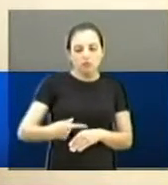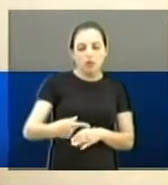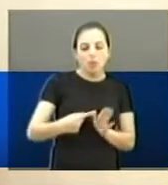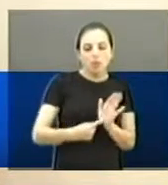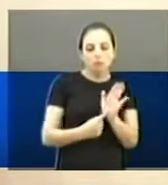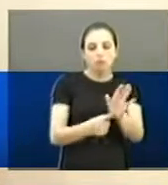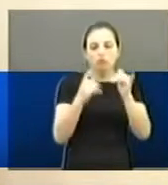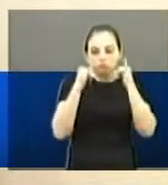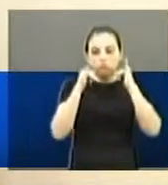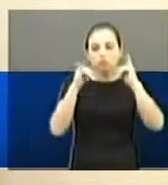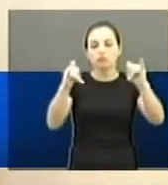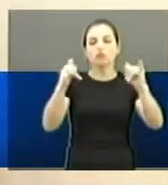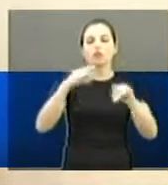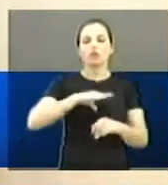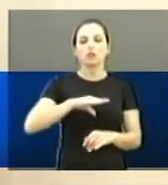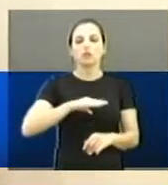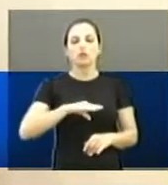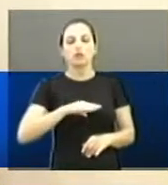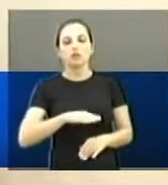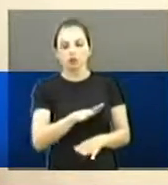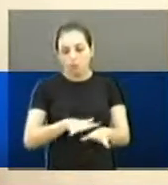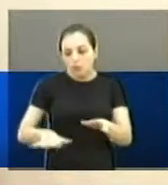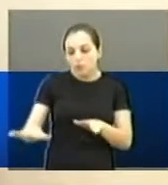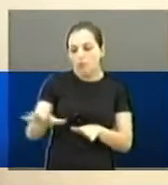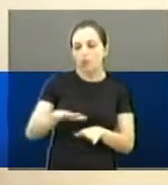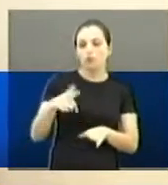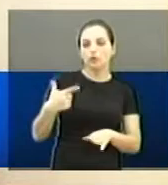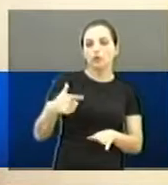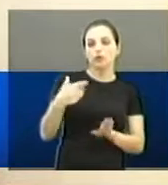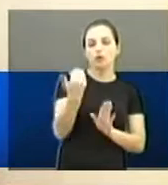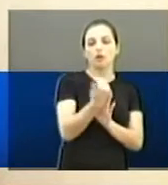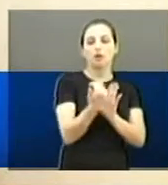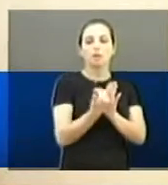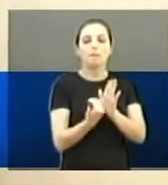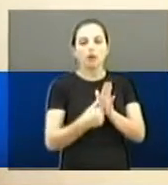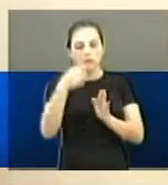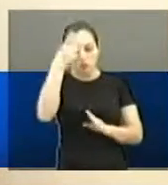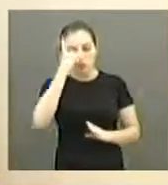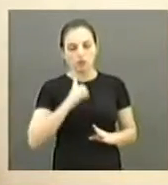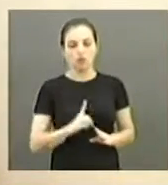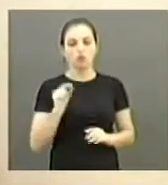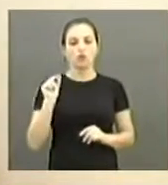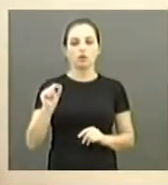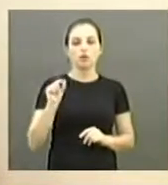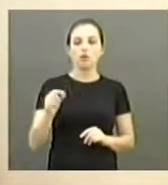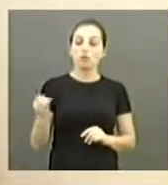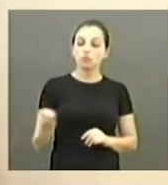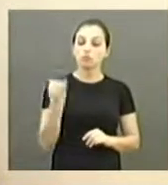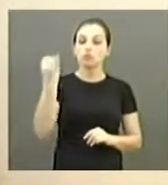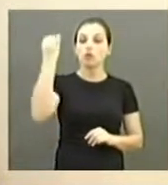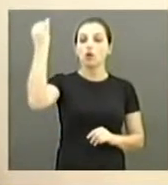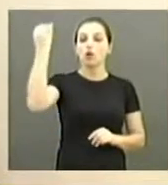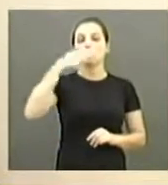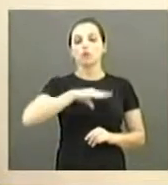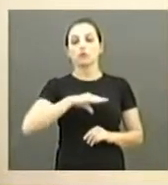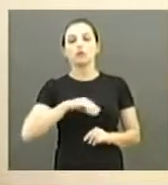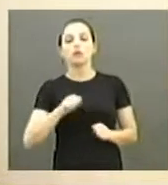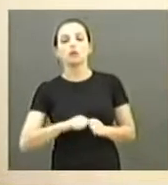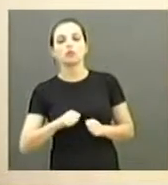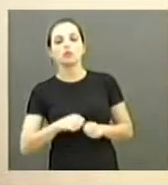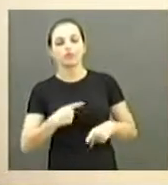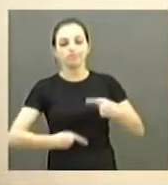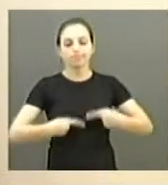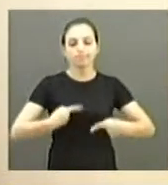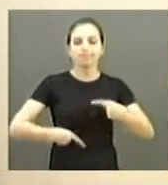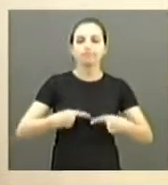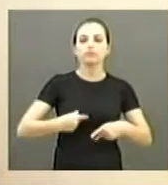as cidades da região que não têm plano diretor, e como é importante que as cidades façam essa discussão